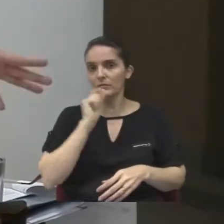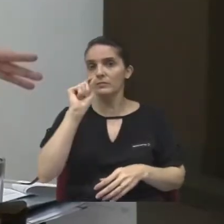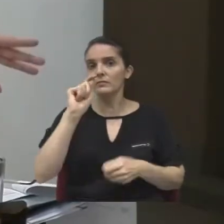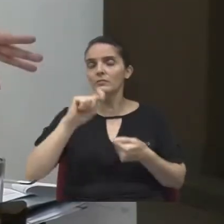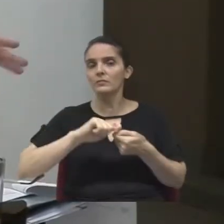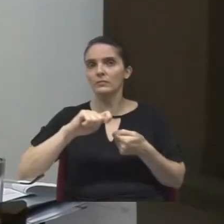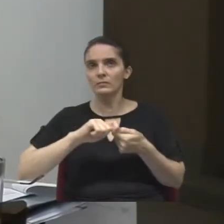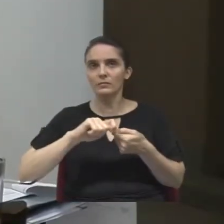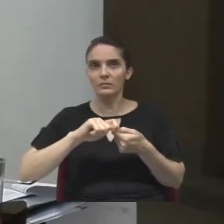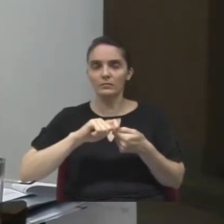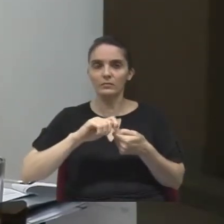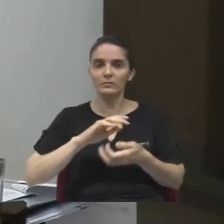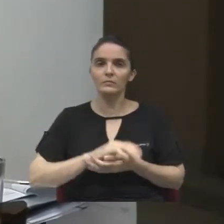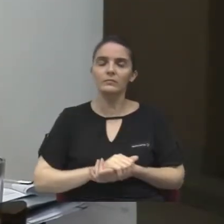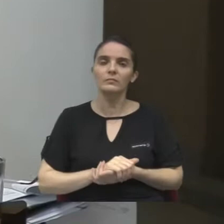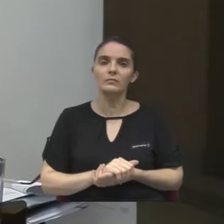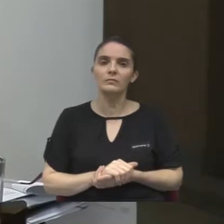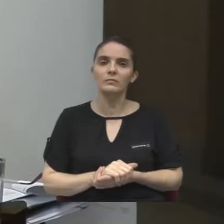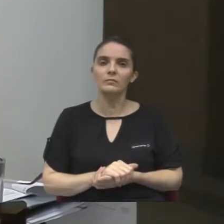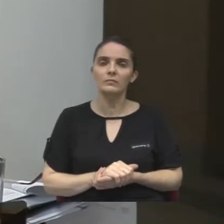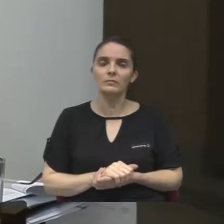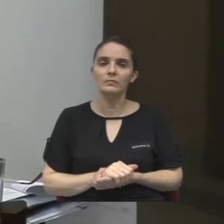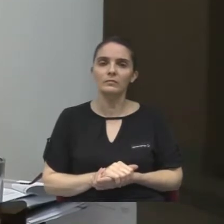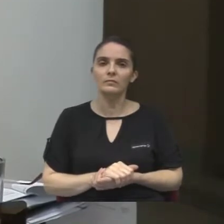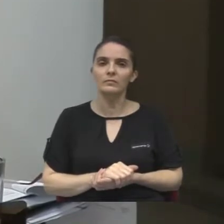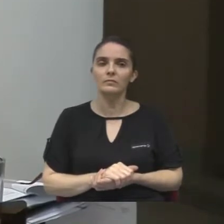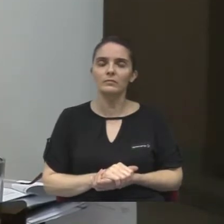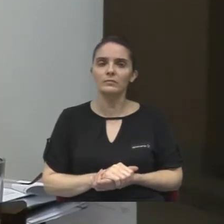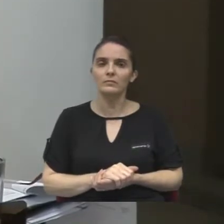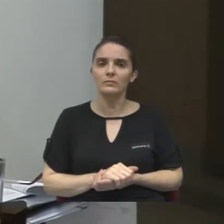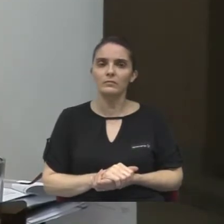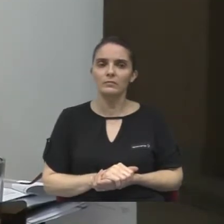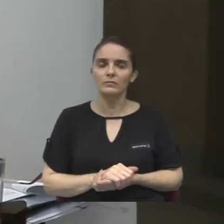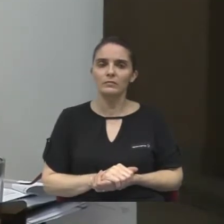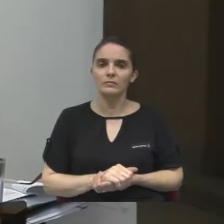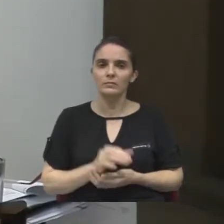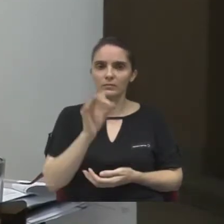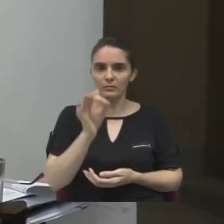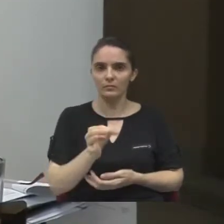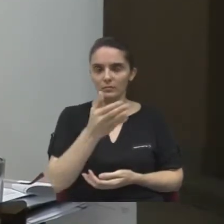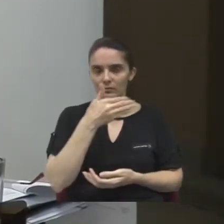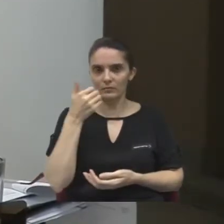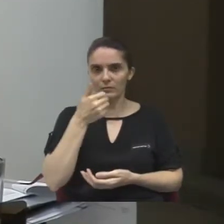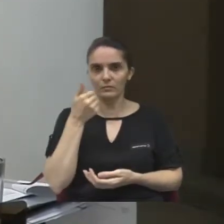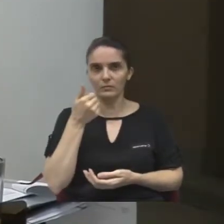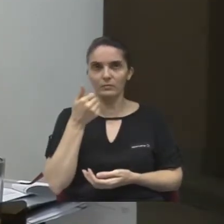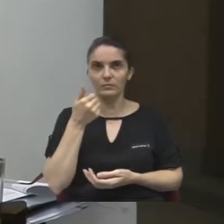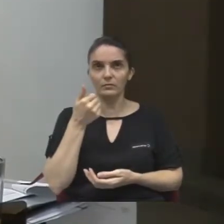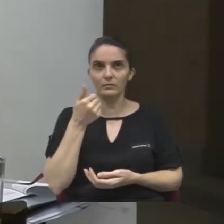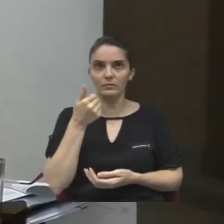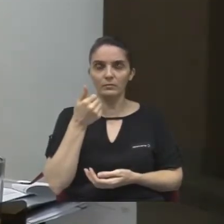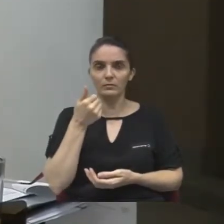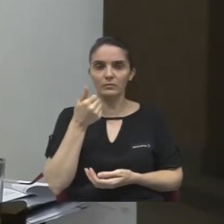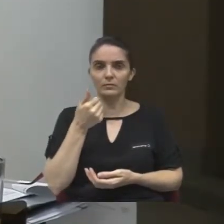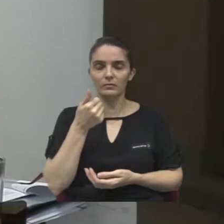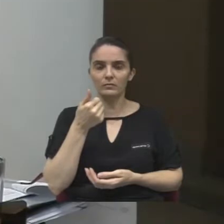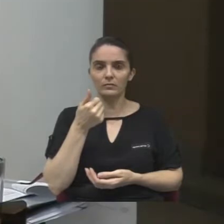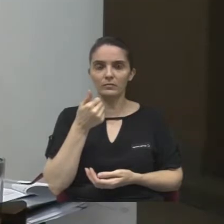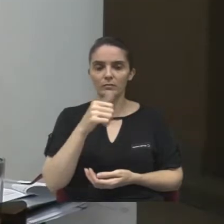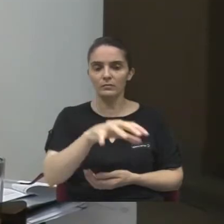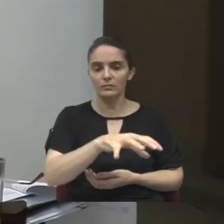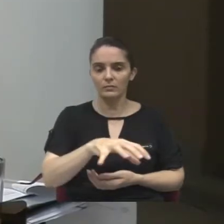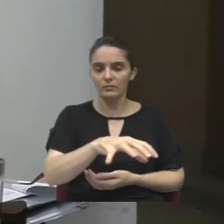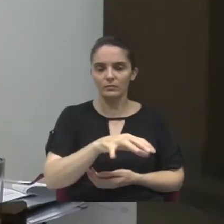ser feito, né? E vamos buscar, com certeza, uma melhoria na parte das